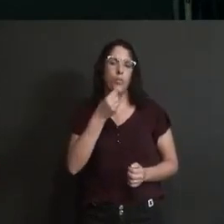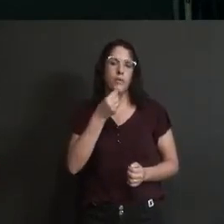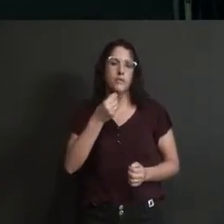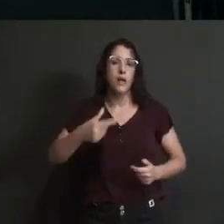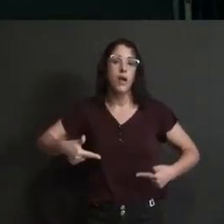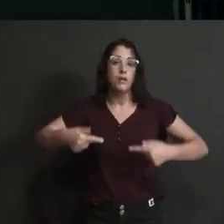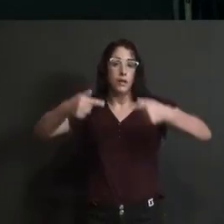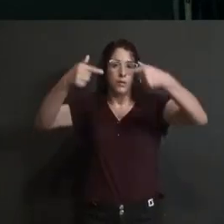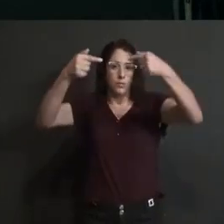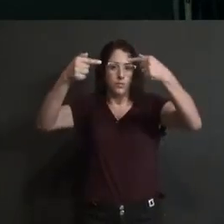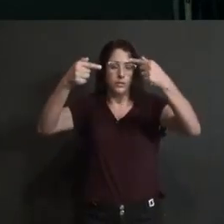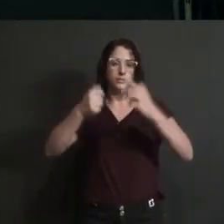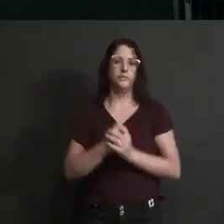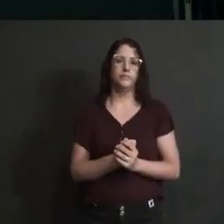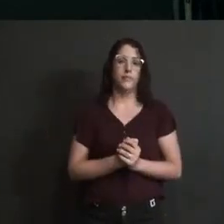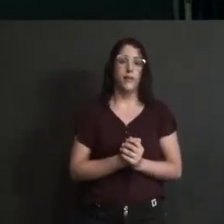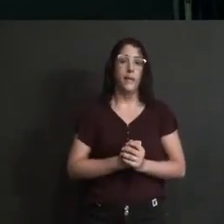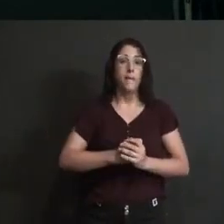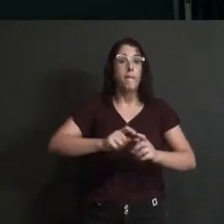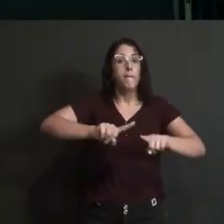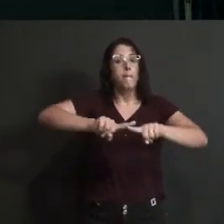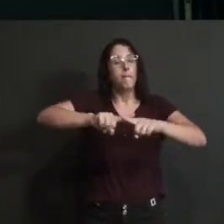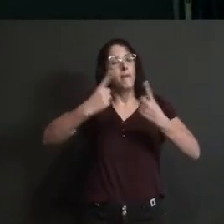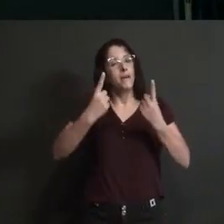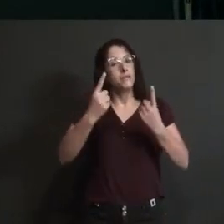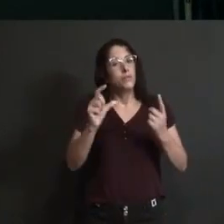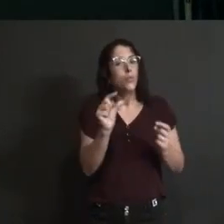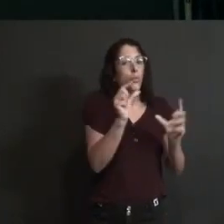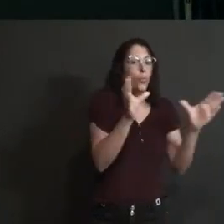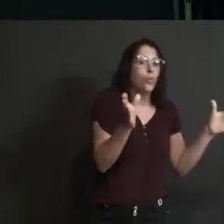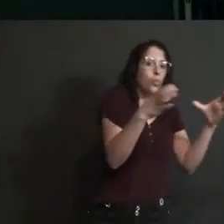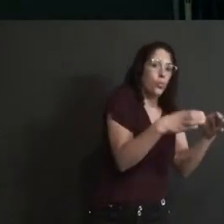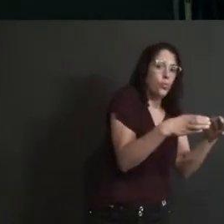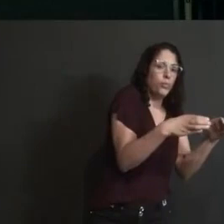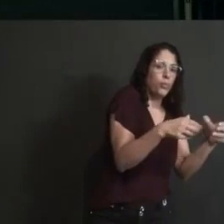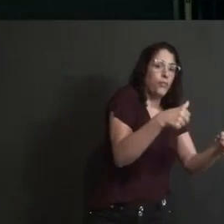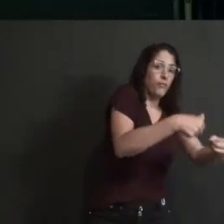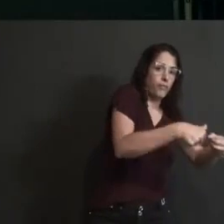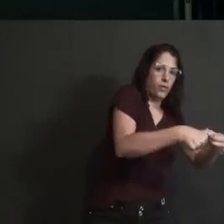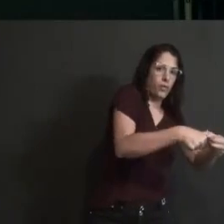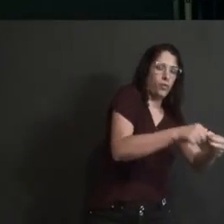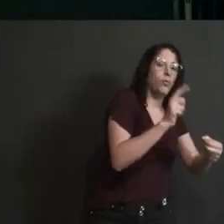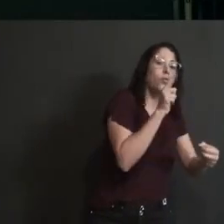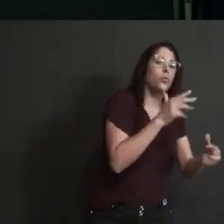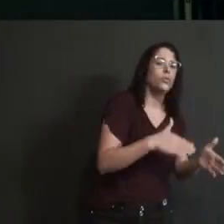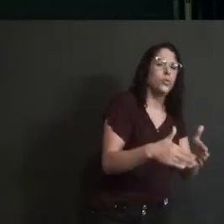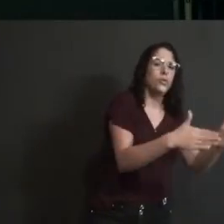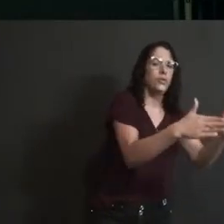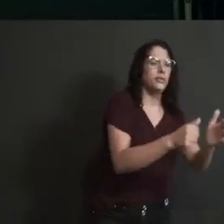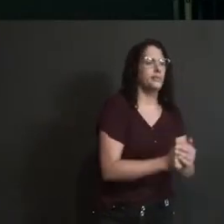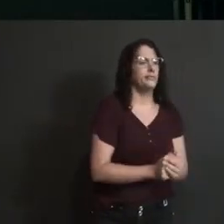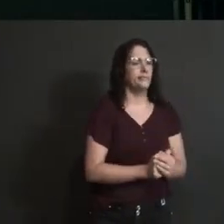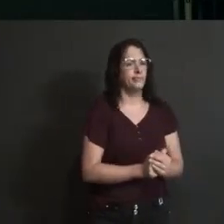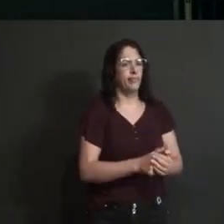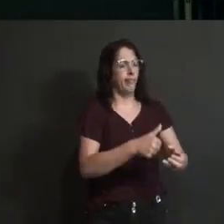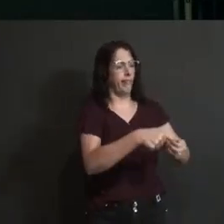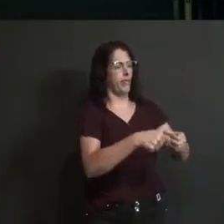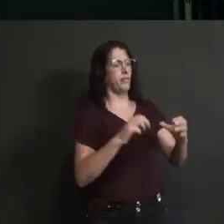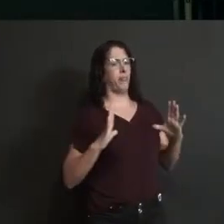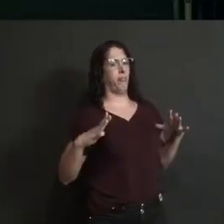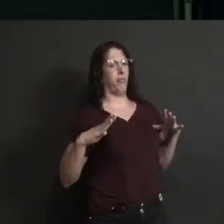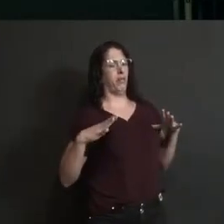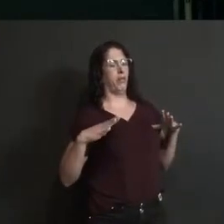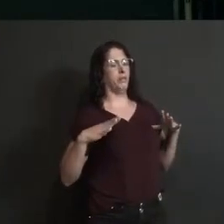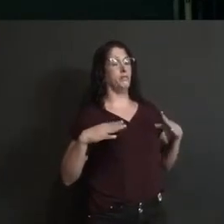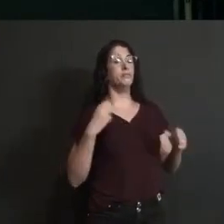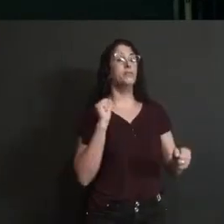Besor. Então, quando Davi recupera tudo, qual era o pensamento das pessoas?